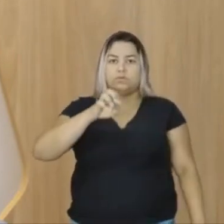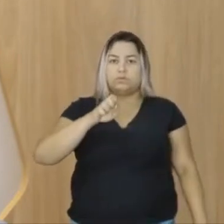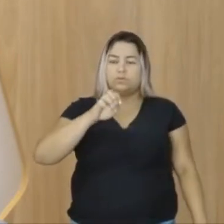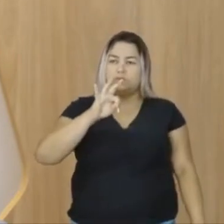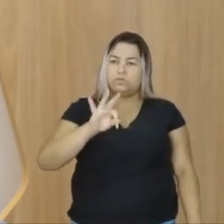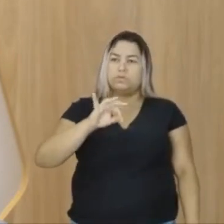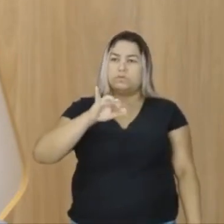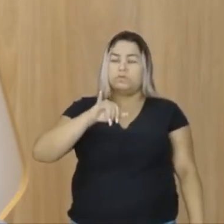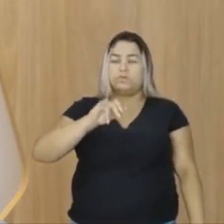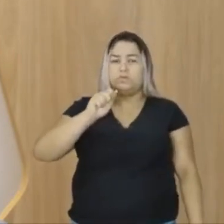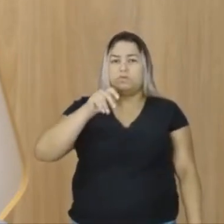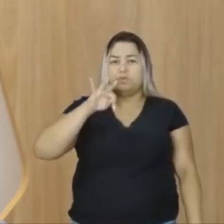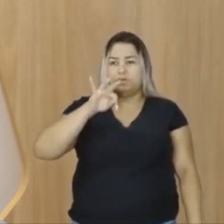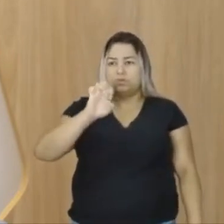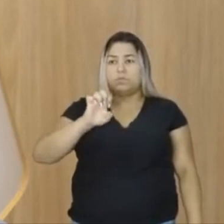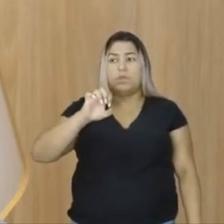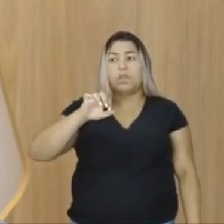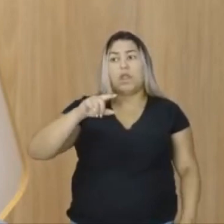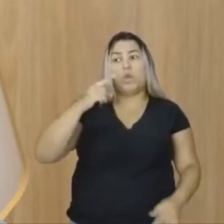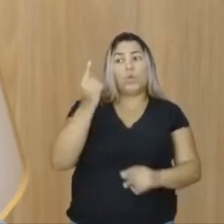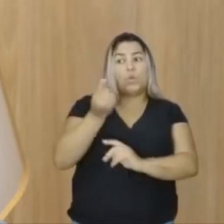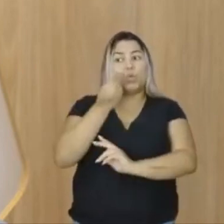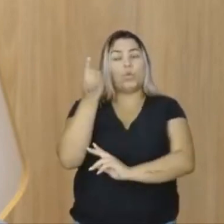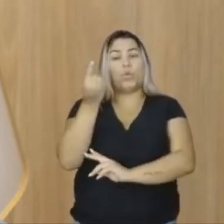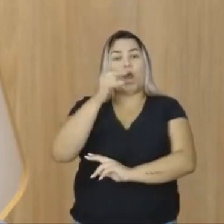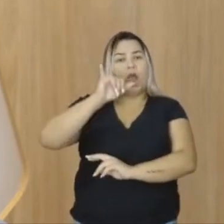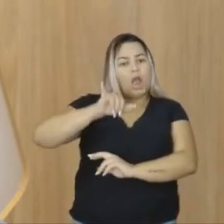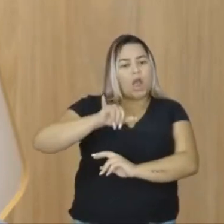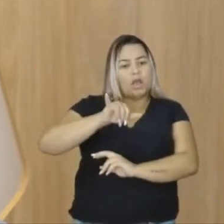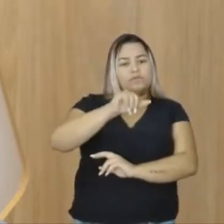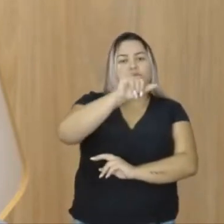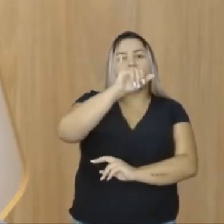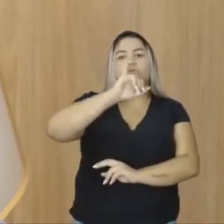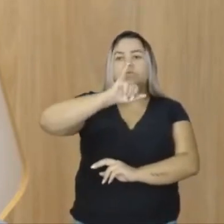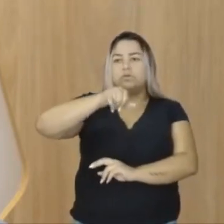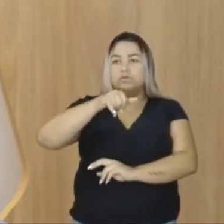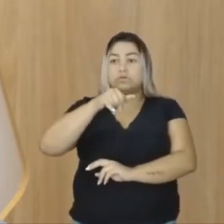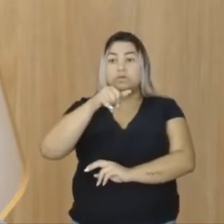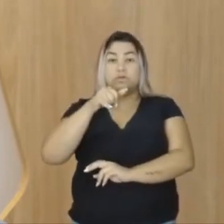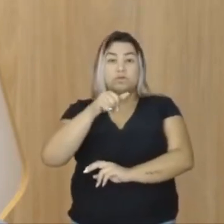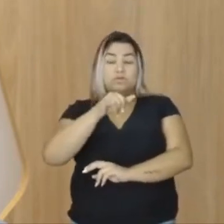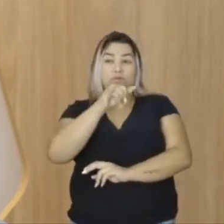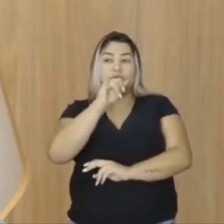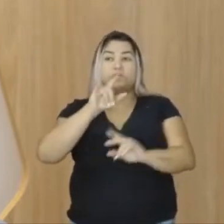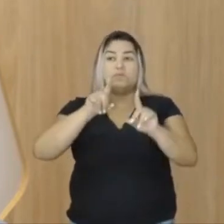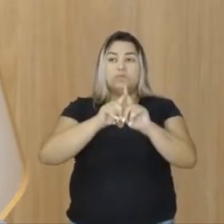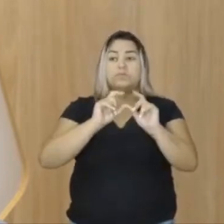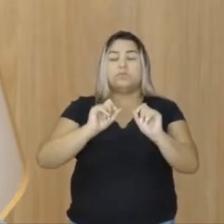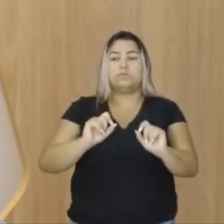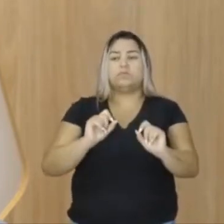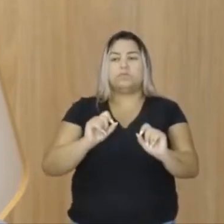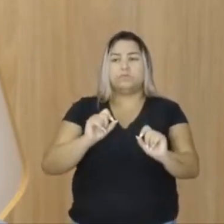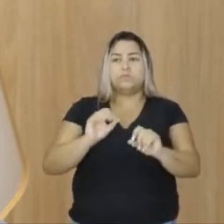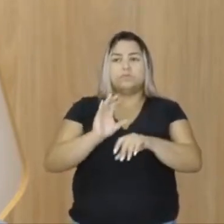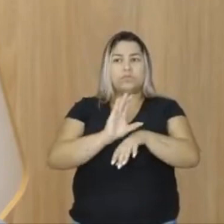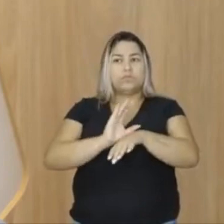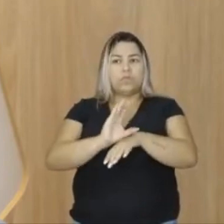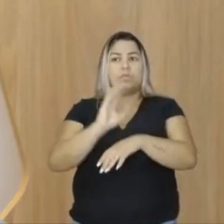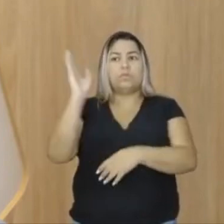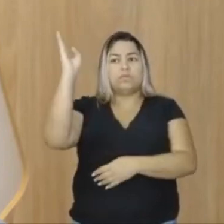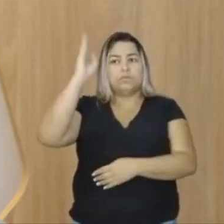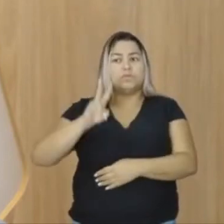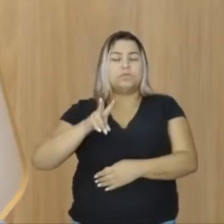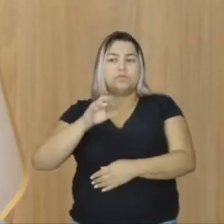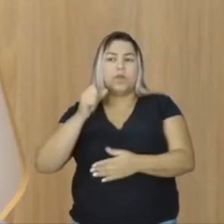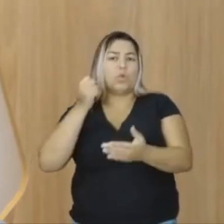iate, helicópteros, aviões, né, jatos, não pagam nada. Então, nós também constitucionalizamos. O Brasil vai